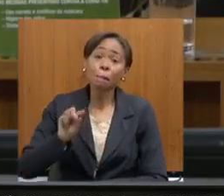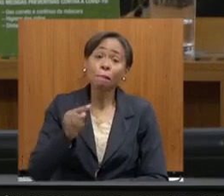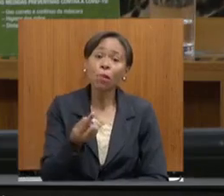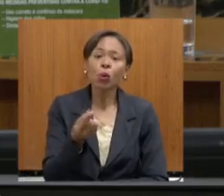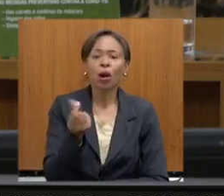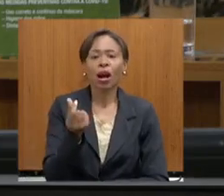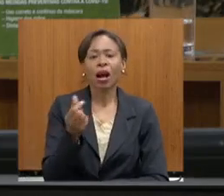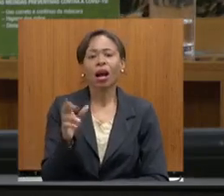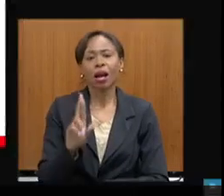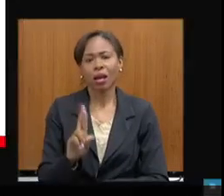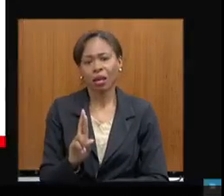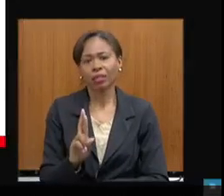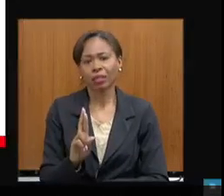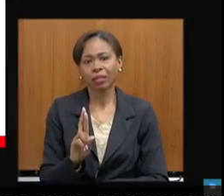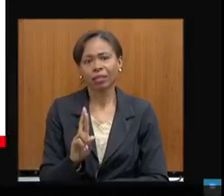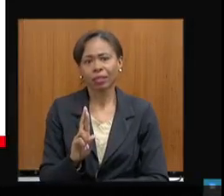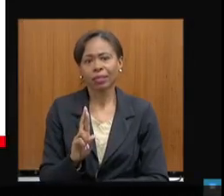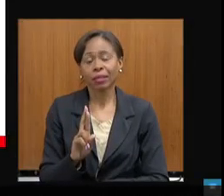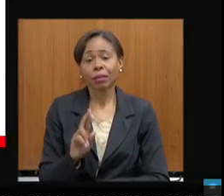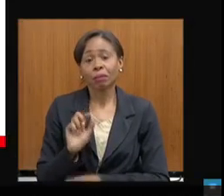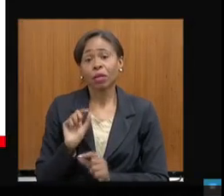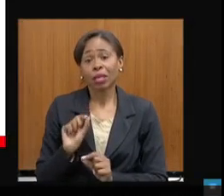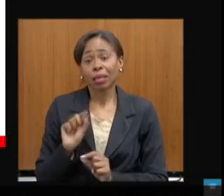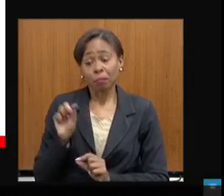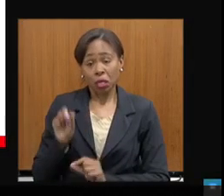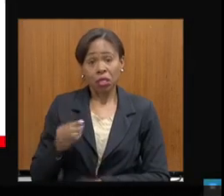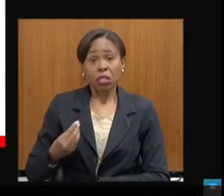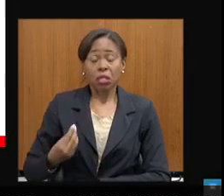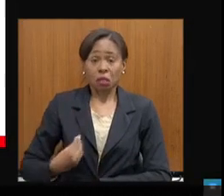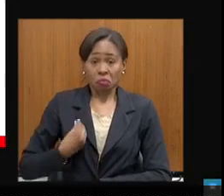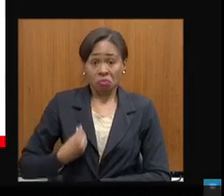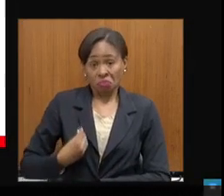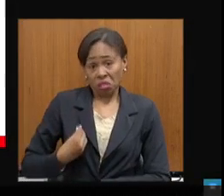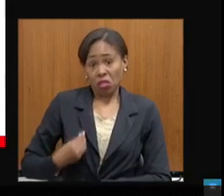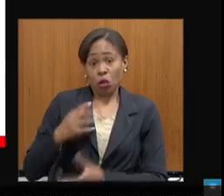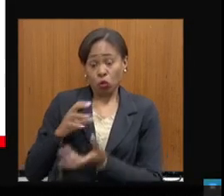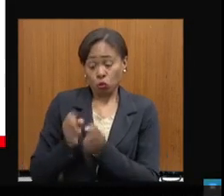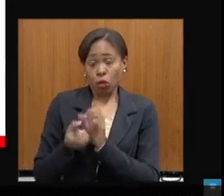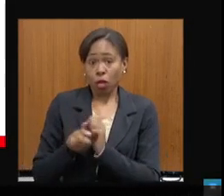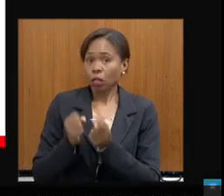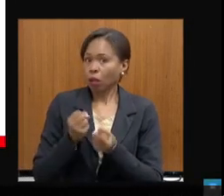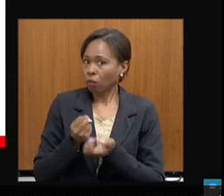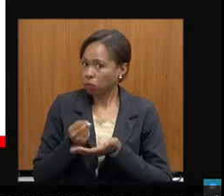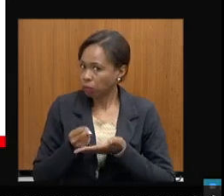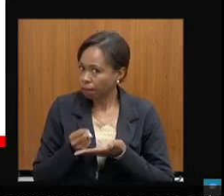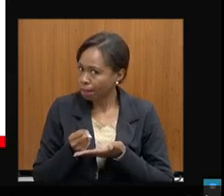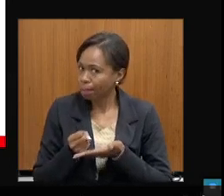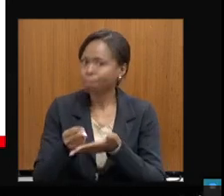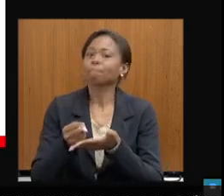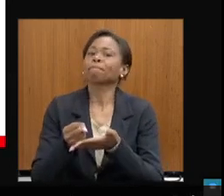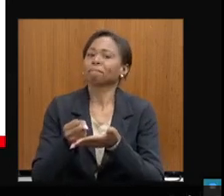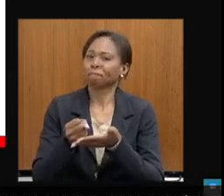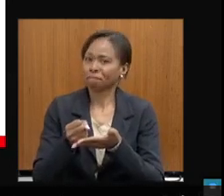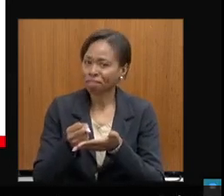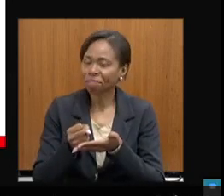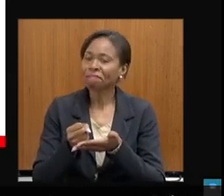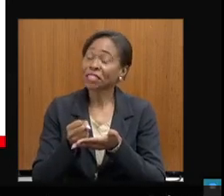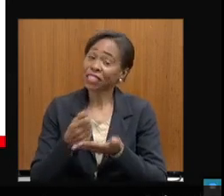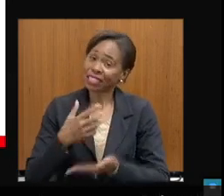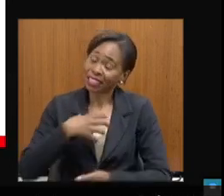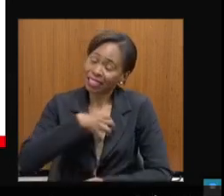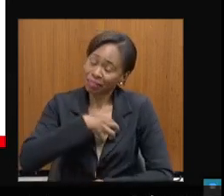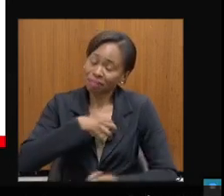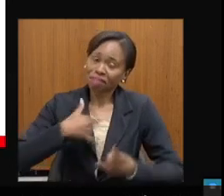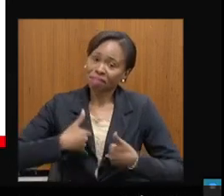negócios que para né o padrão de vida dos artesãos realmente faz toda a diferença e a gente se orgulha muito de